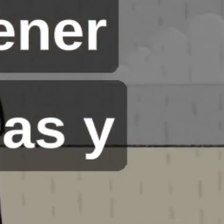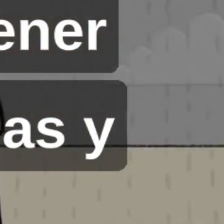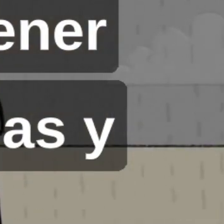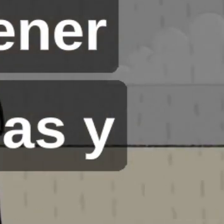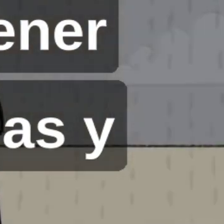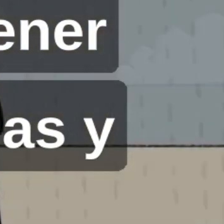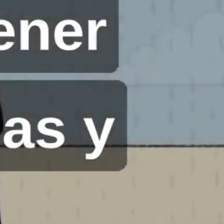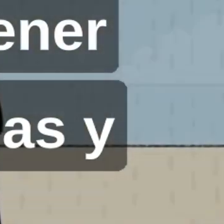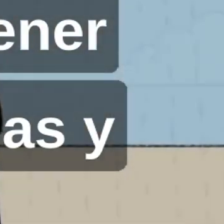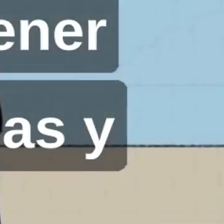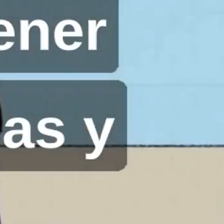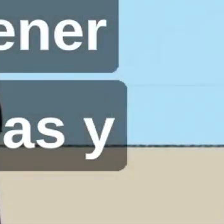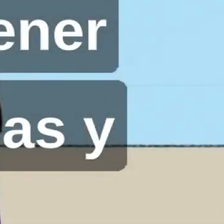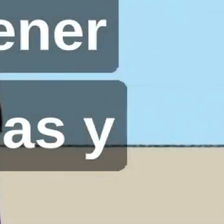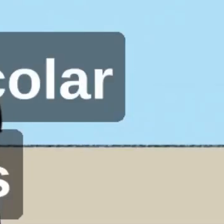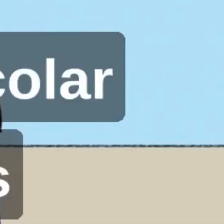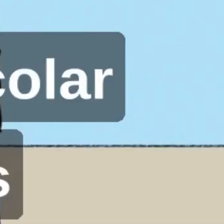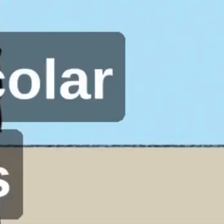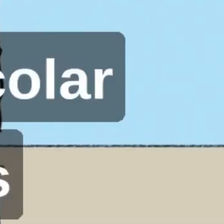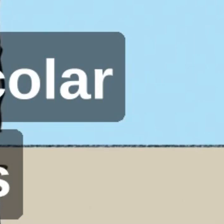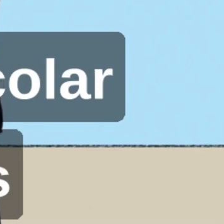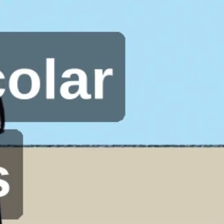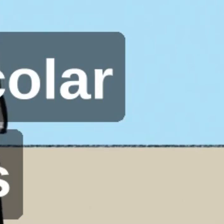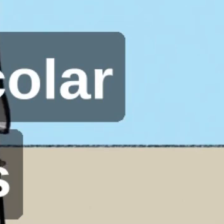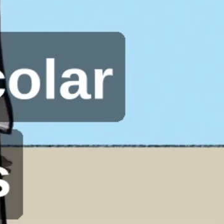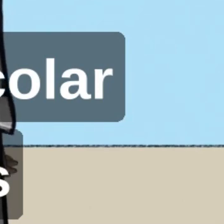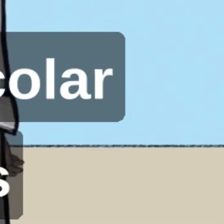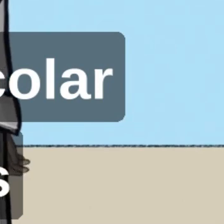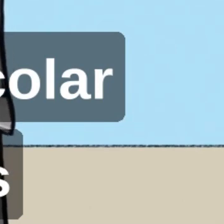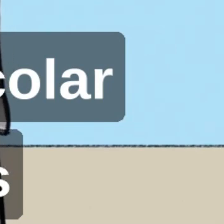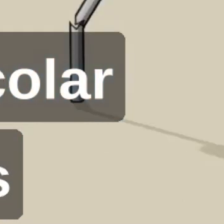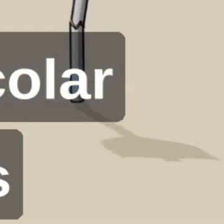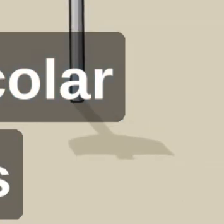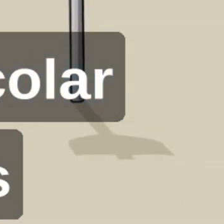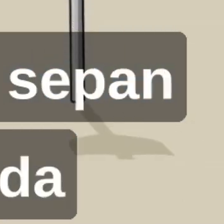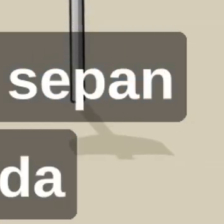detectarciones delicadas e compassivas fomentam